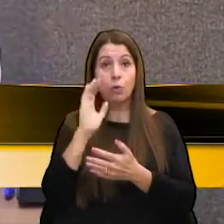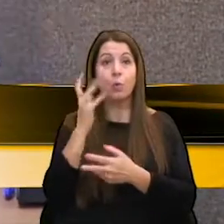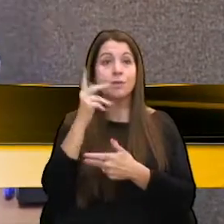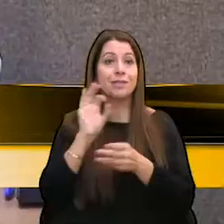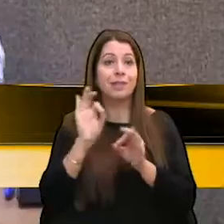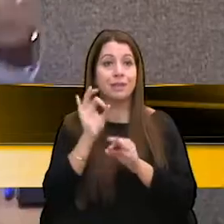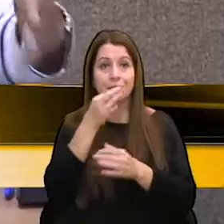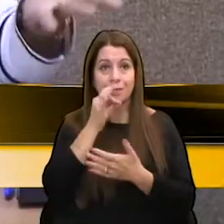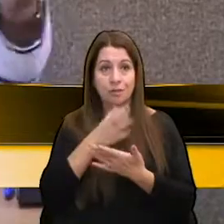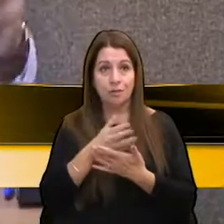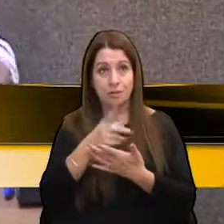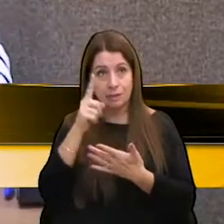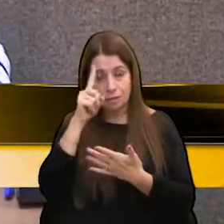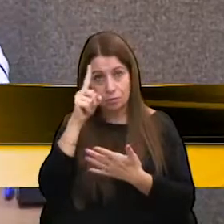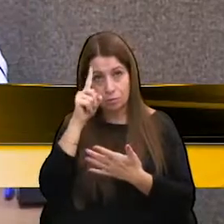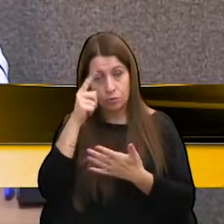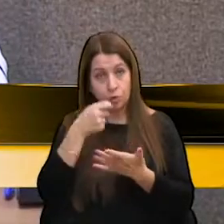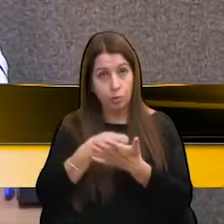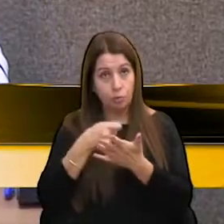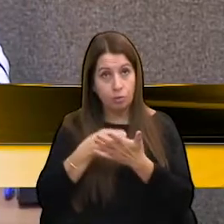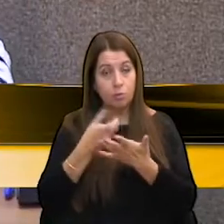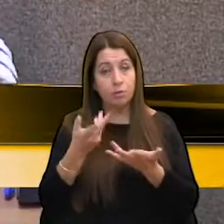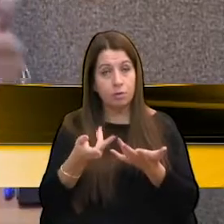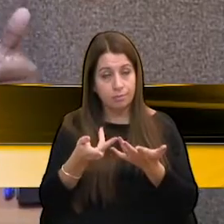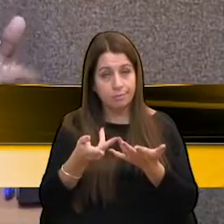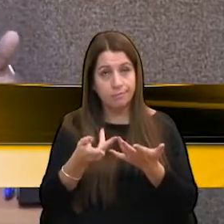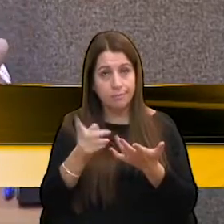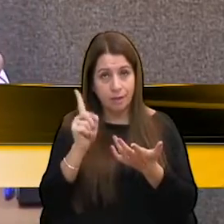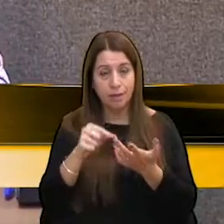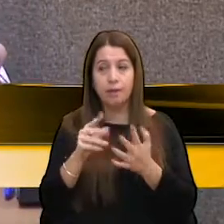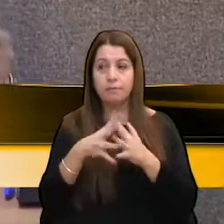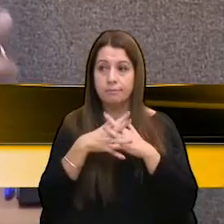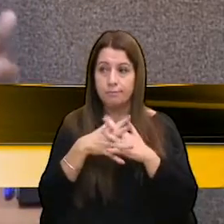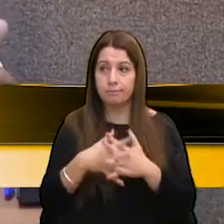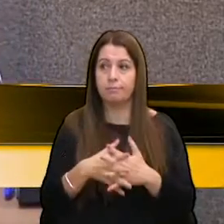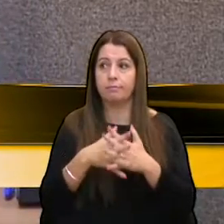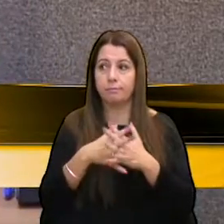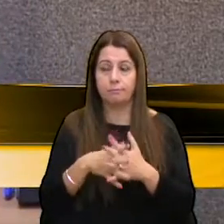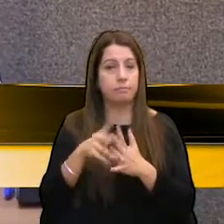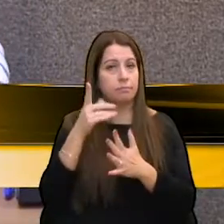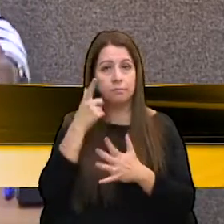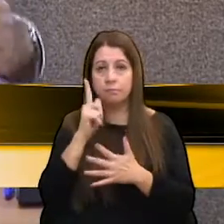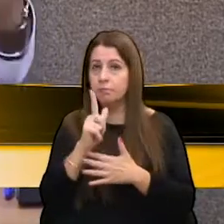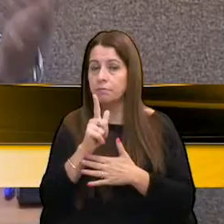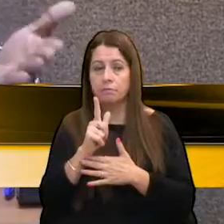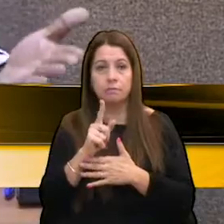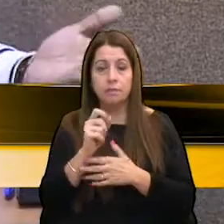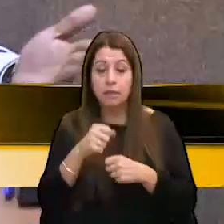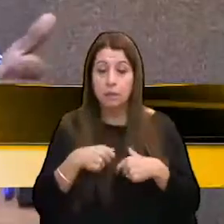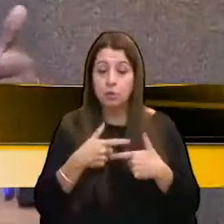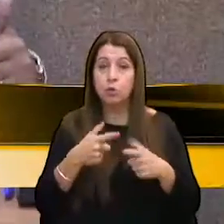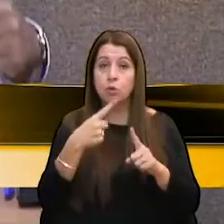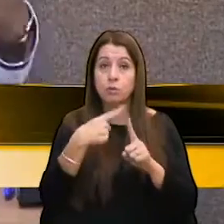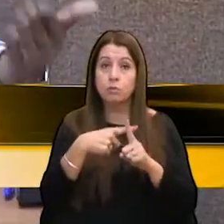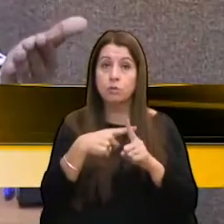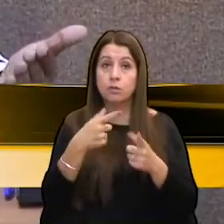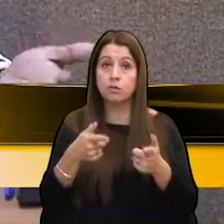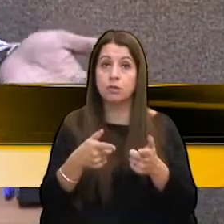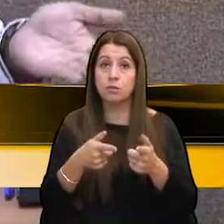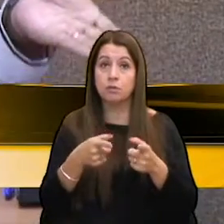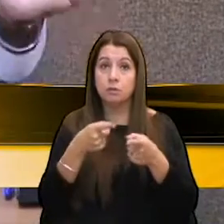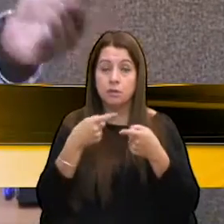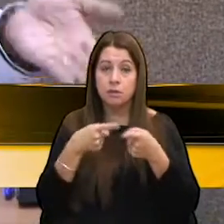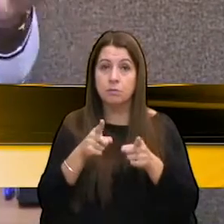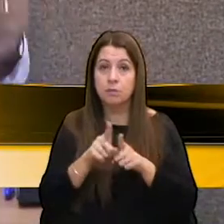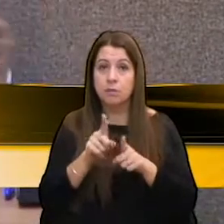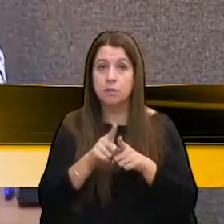Caxias do Sul. Todo dia nós somos cobrados por isso, vereador. Então, é complicado nós não conseguirmos ter ações positivas, porque nós só somos